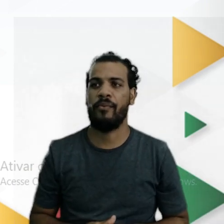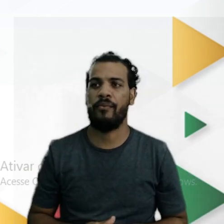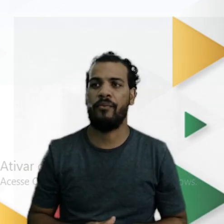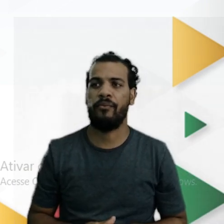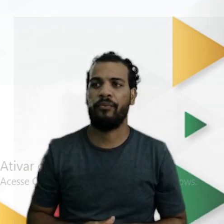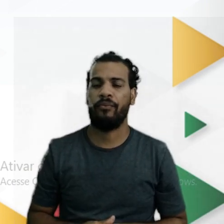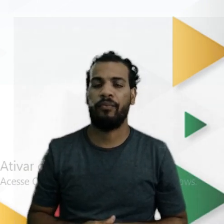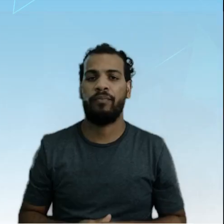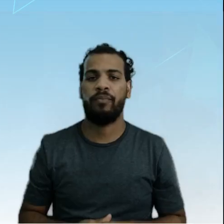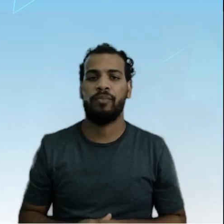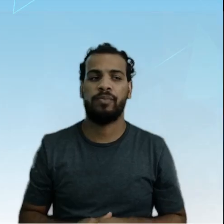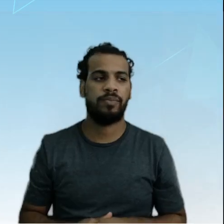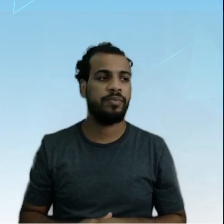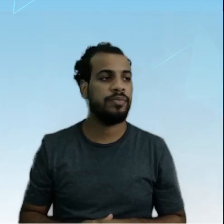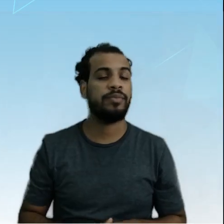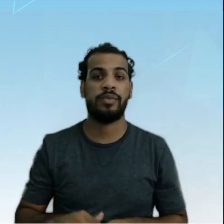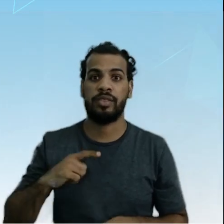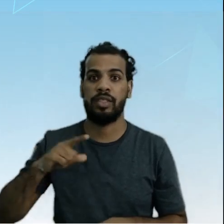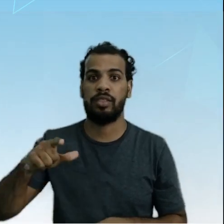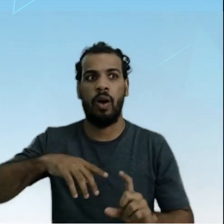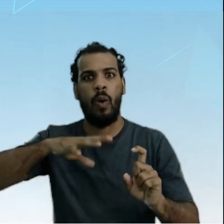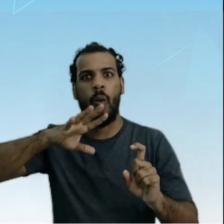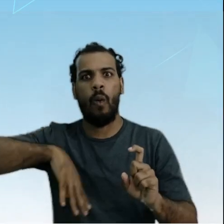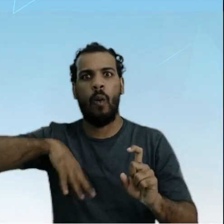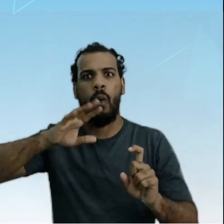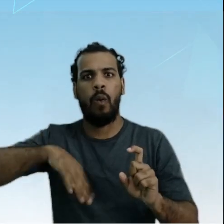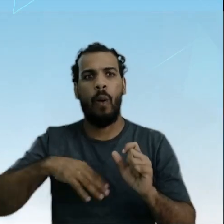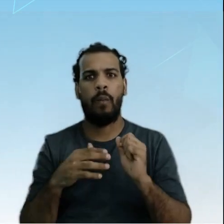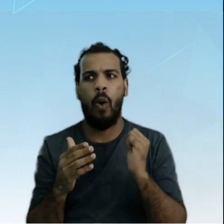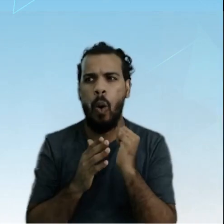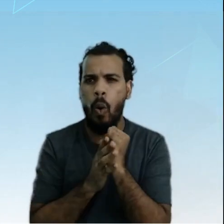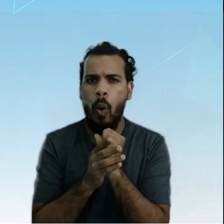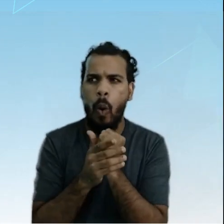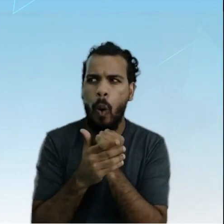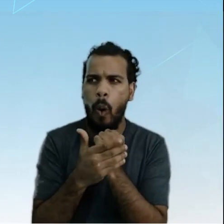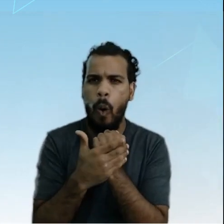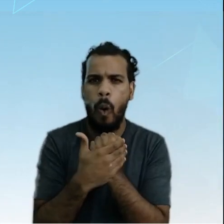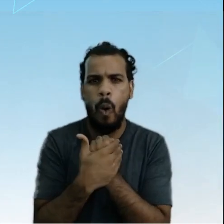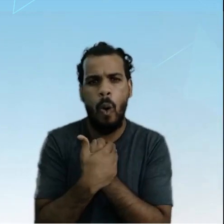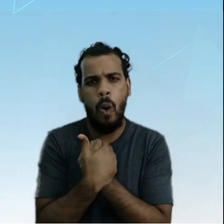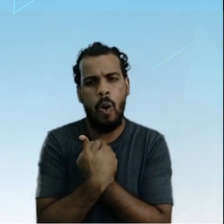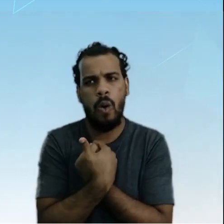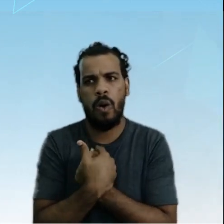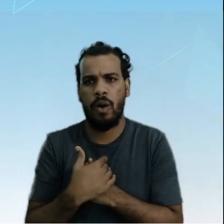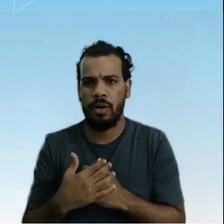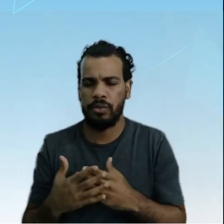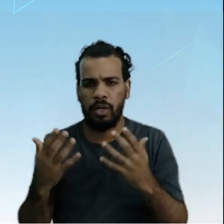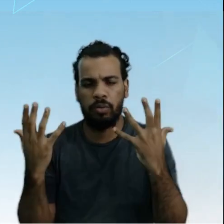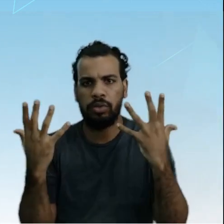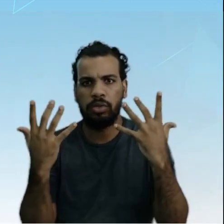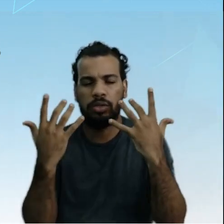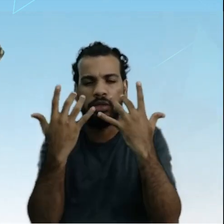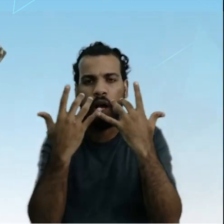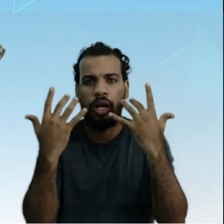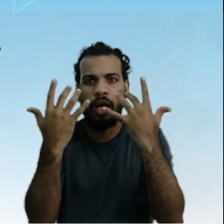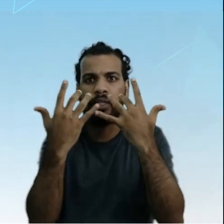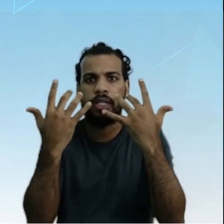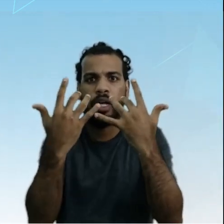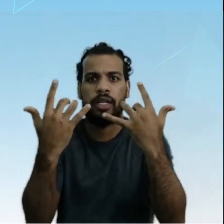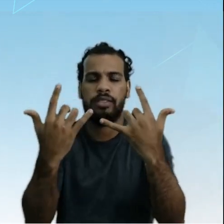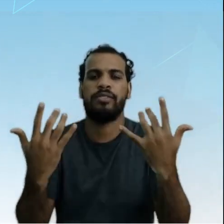gente traz essa questão do mítico, do mistério, da questão do O boi encantado, como né? isso, como